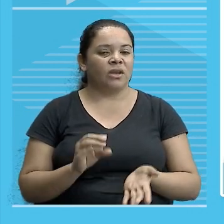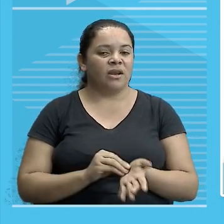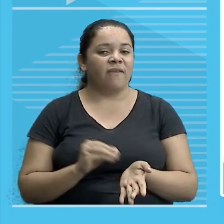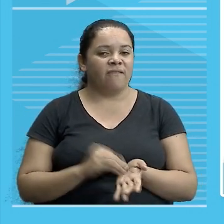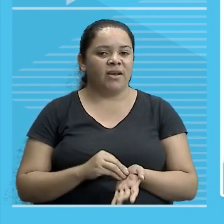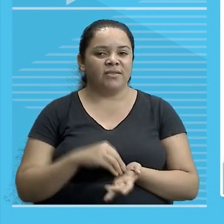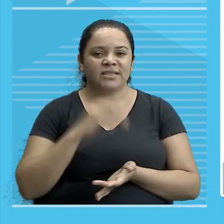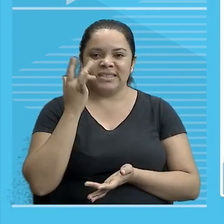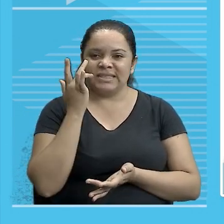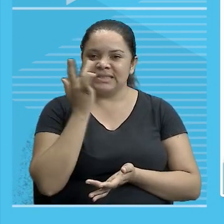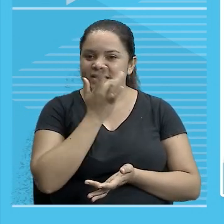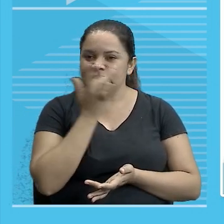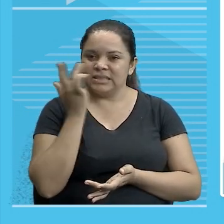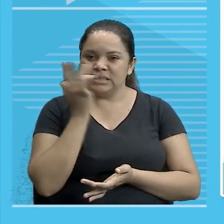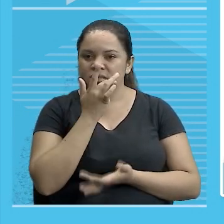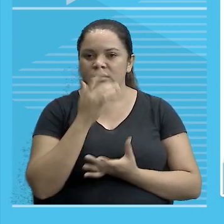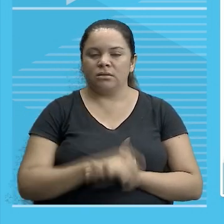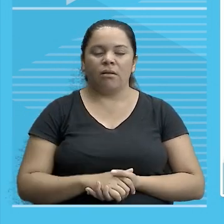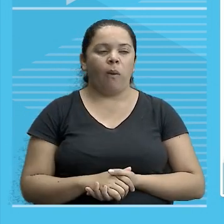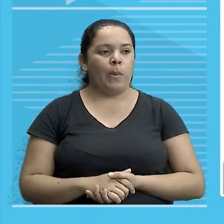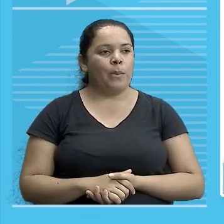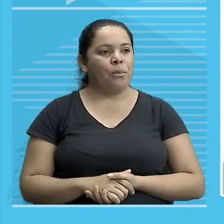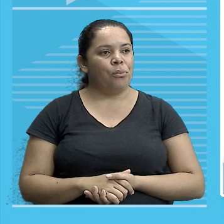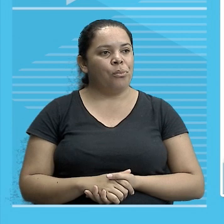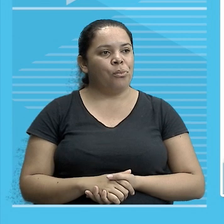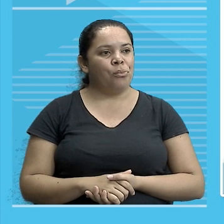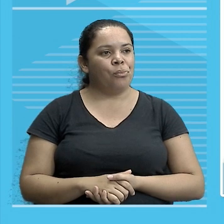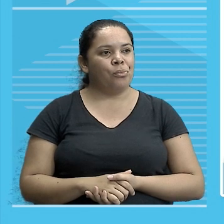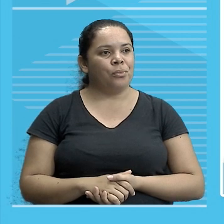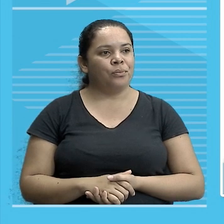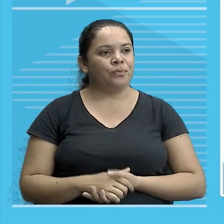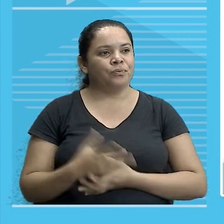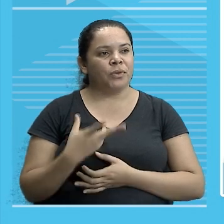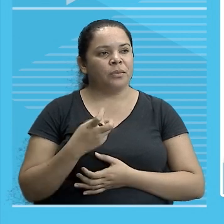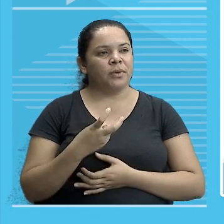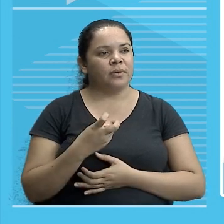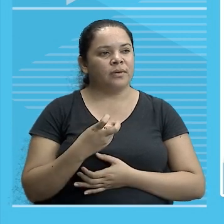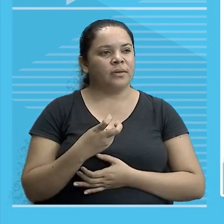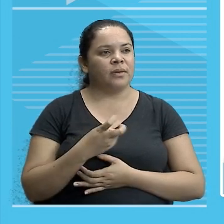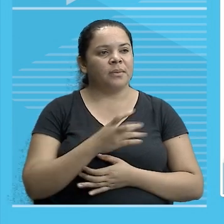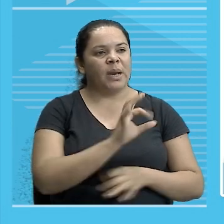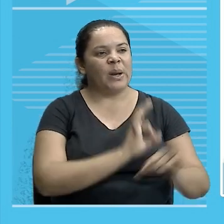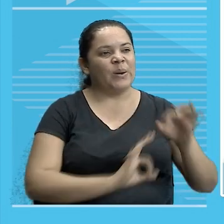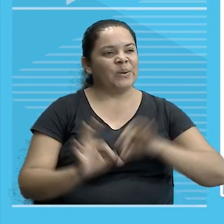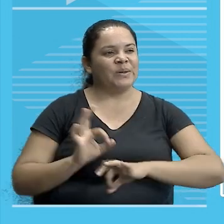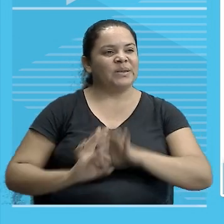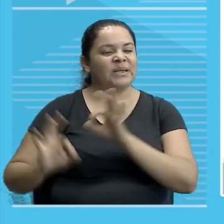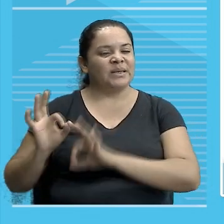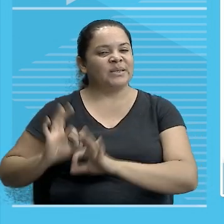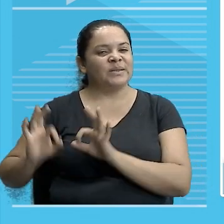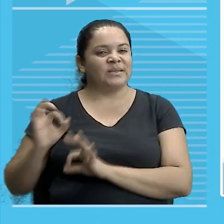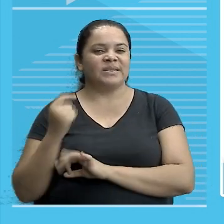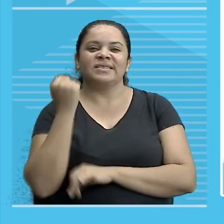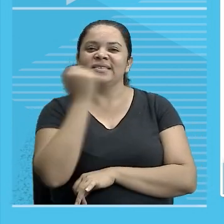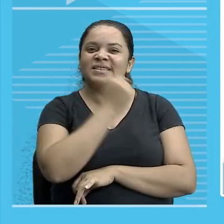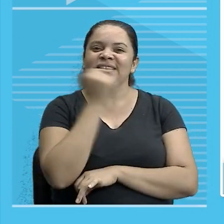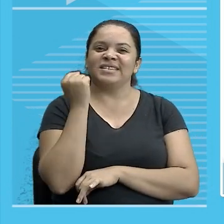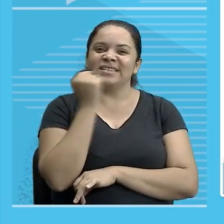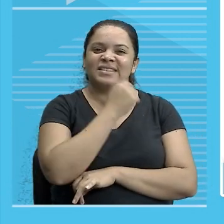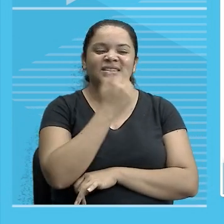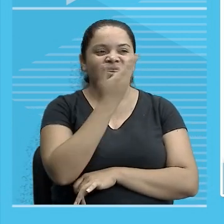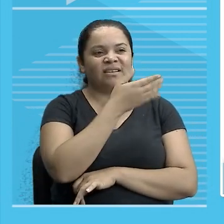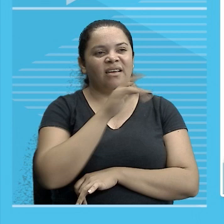Não tem muita coisa para fazer. Olha aí a sequência dos nossos dentes. Coisinha linda, né? Os dentes da gente.